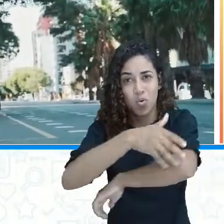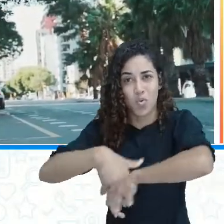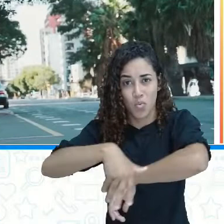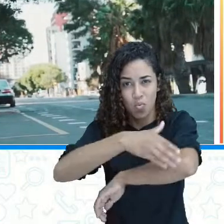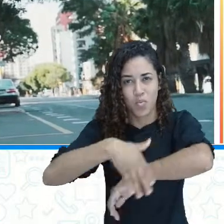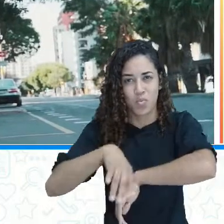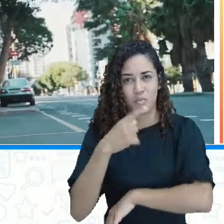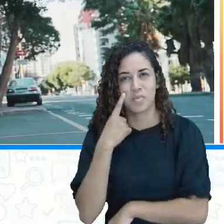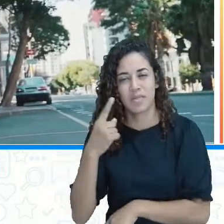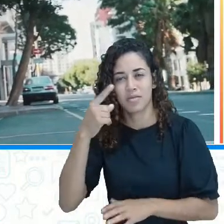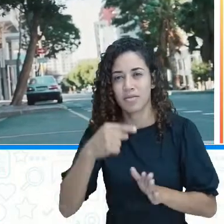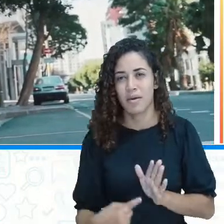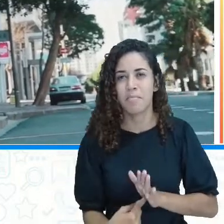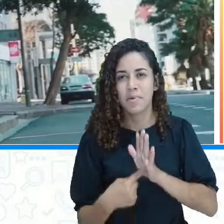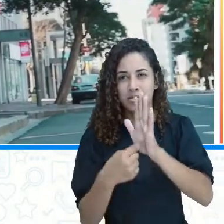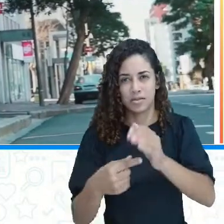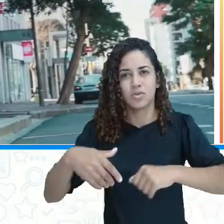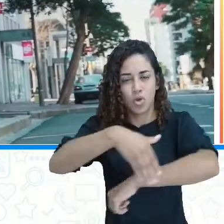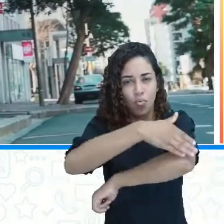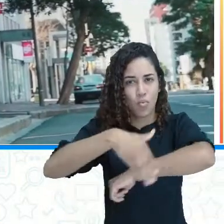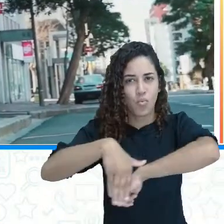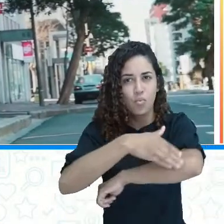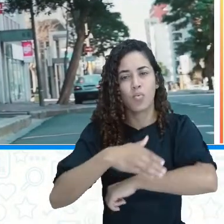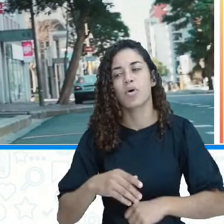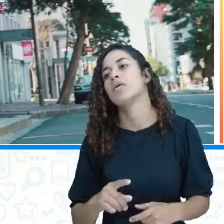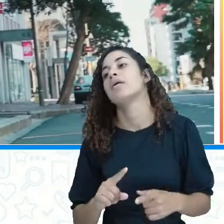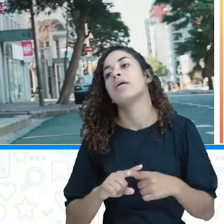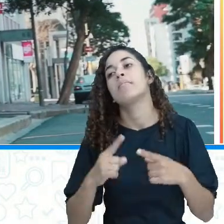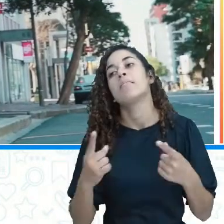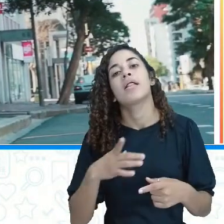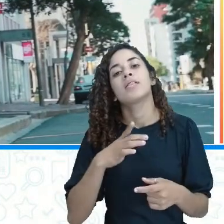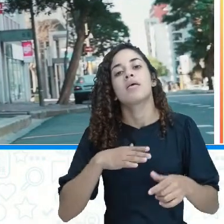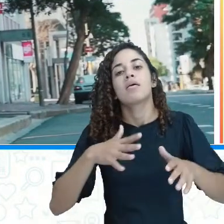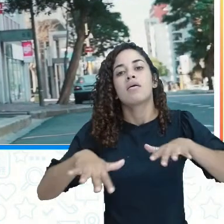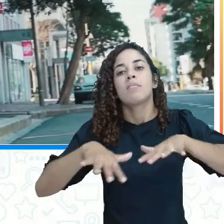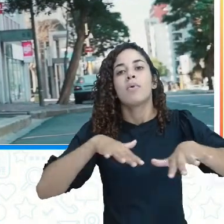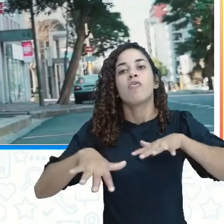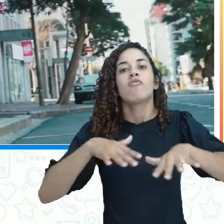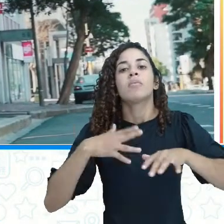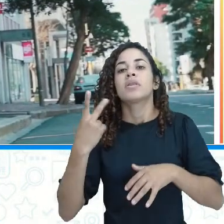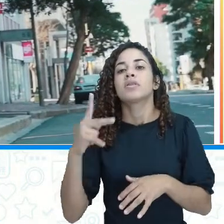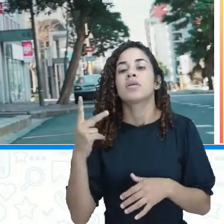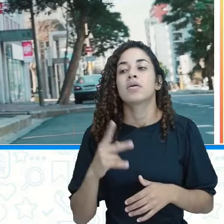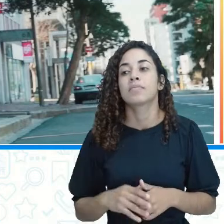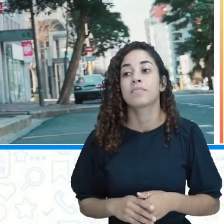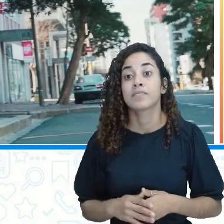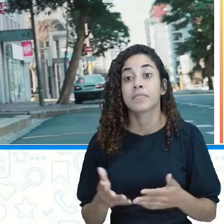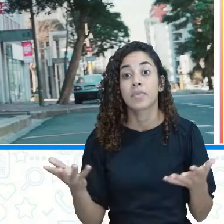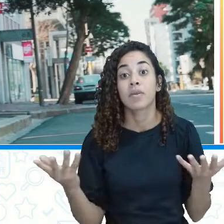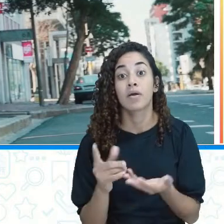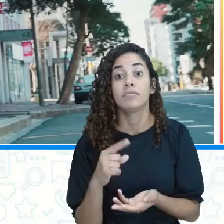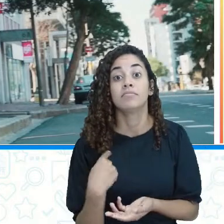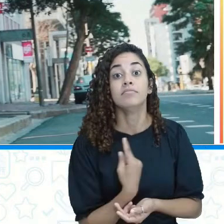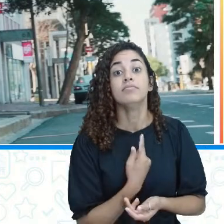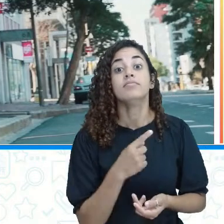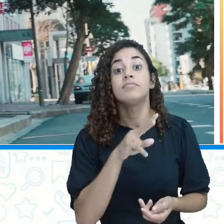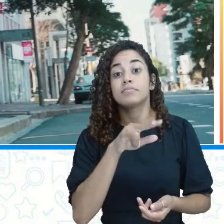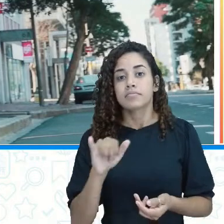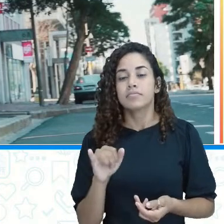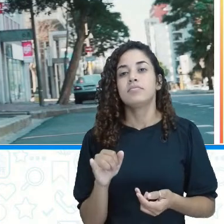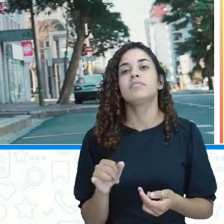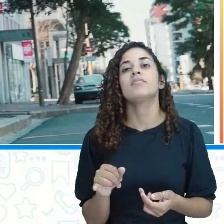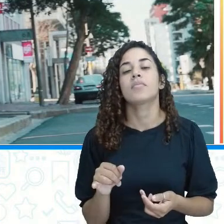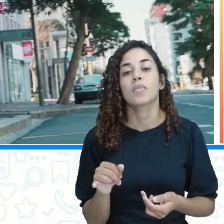está se apresentando em uma rua, mas ela tem os movimentos dela. E agora a gente vai observar esses mesmos